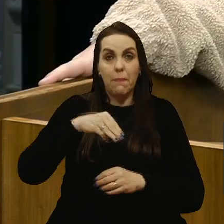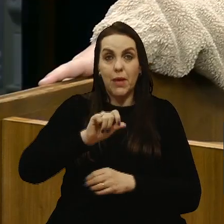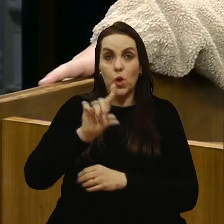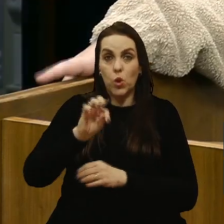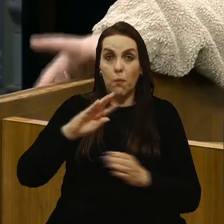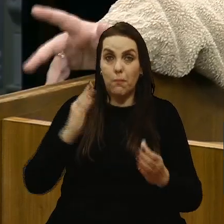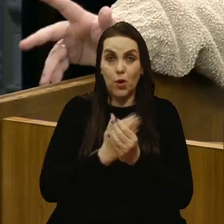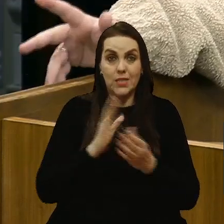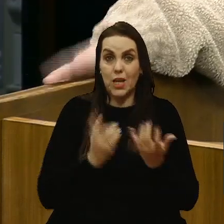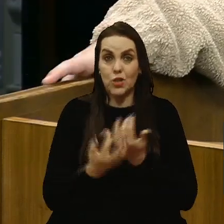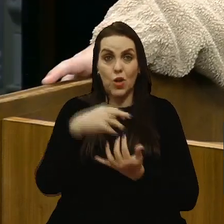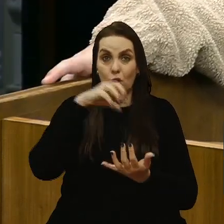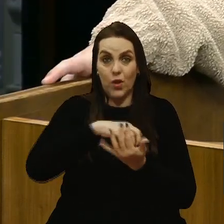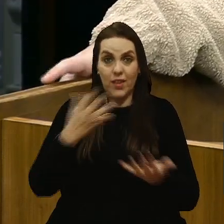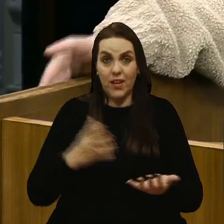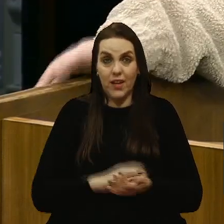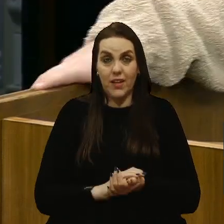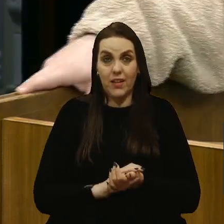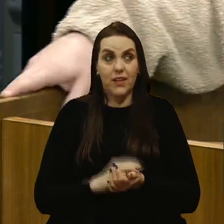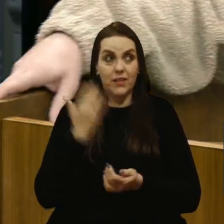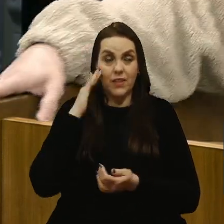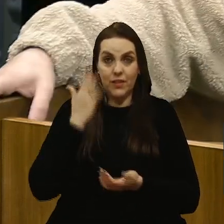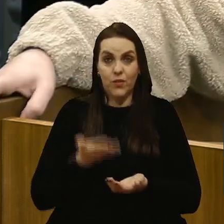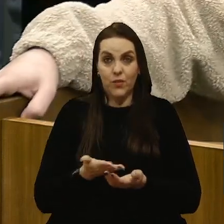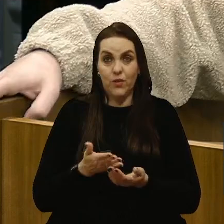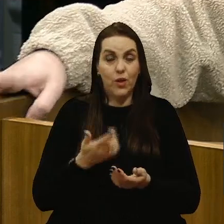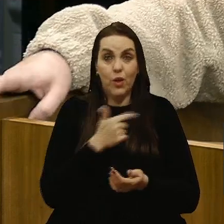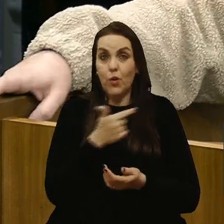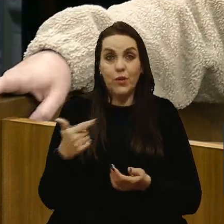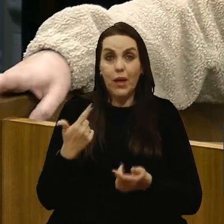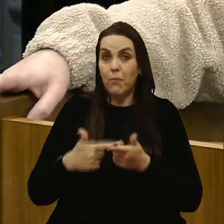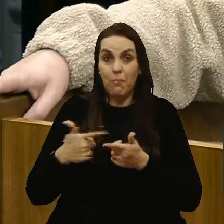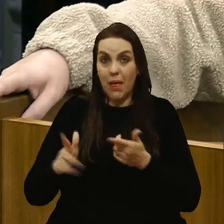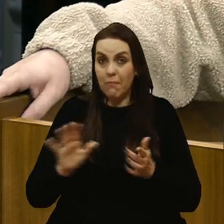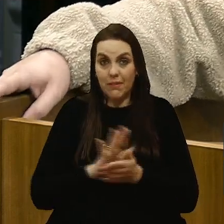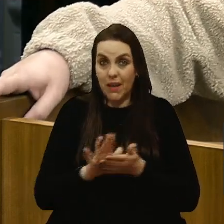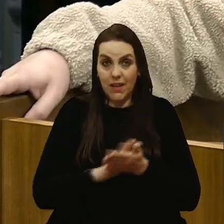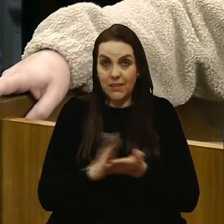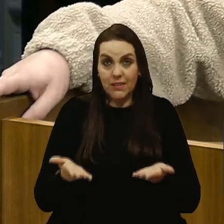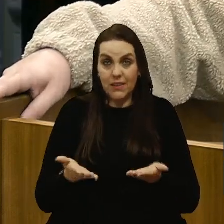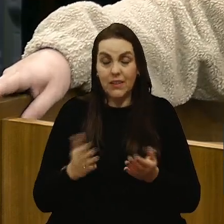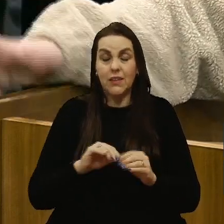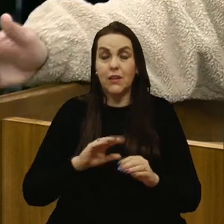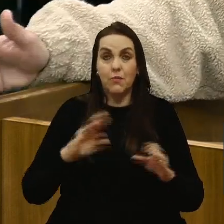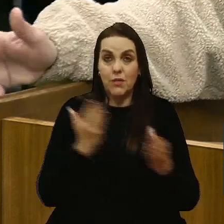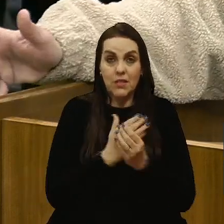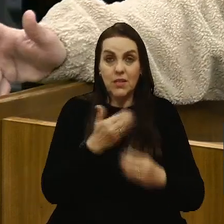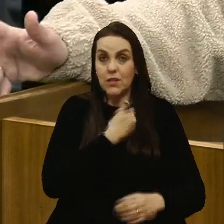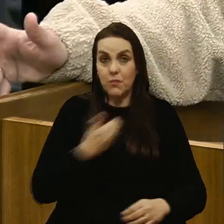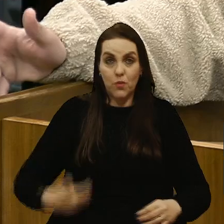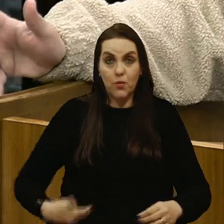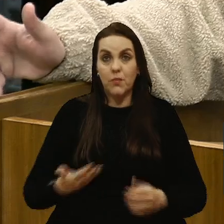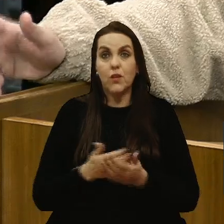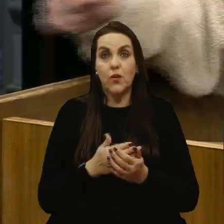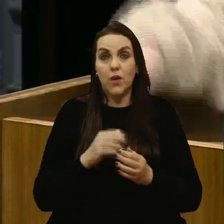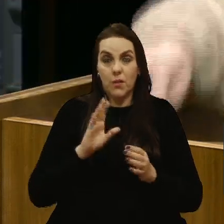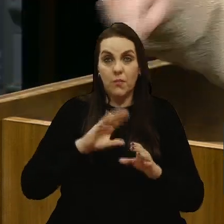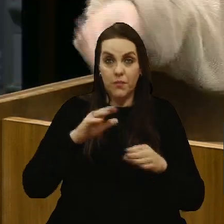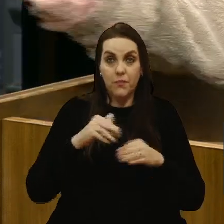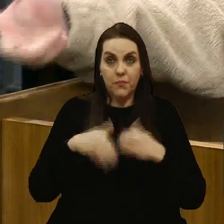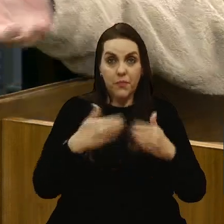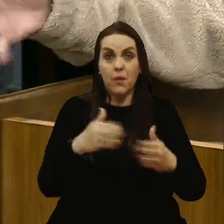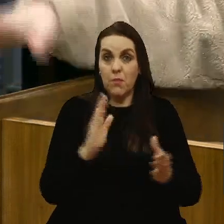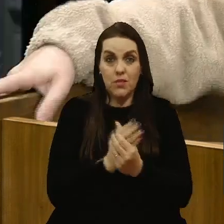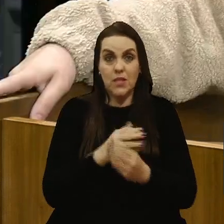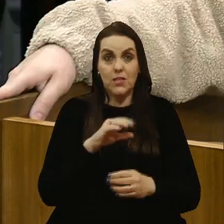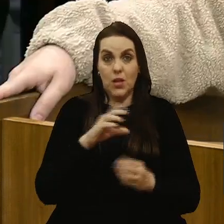Codeca. Tu entendeu? Não tem nenhum problema, eu fico falando, o processo é público e ele tem direito de processar a Codeca e nós temos o direito